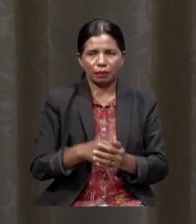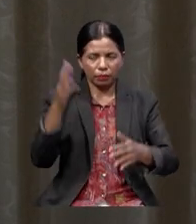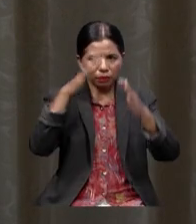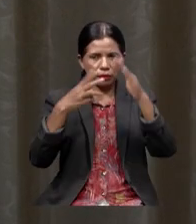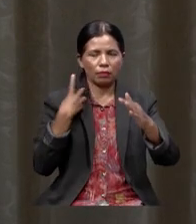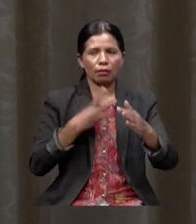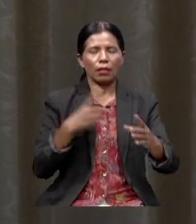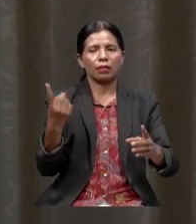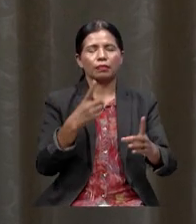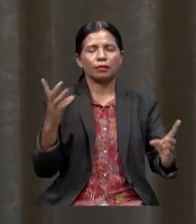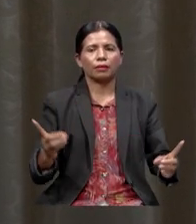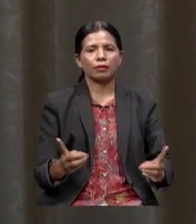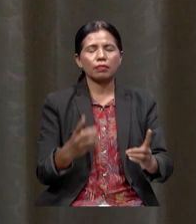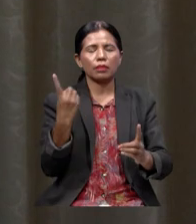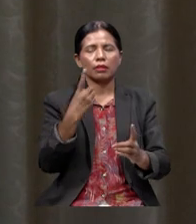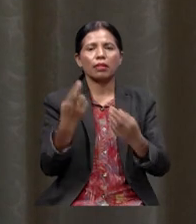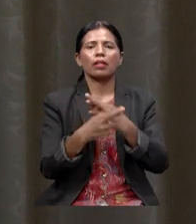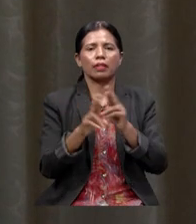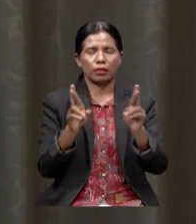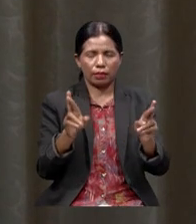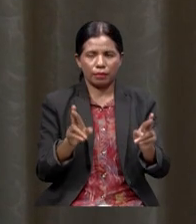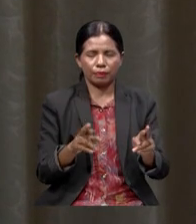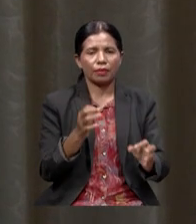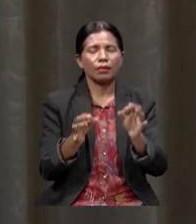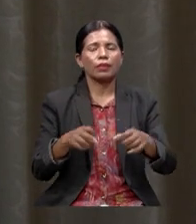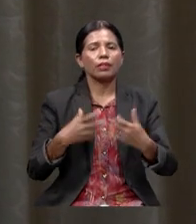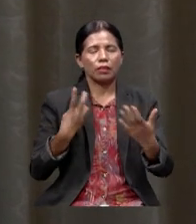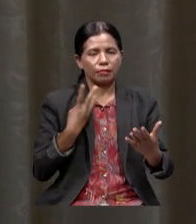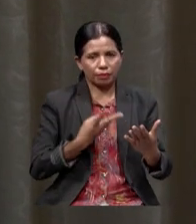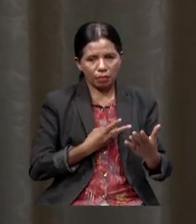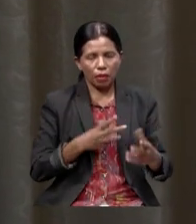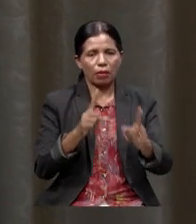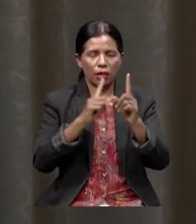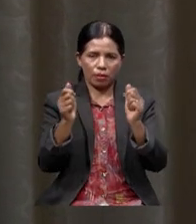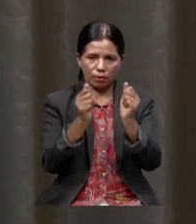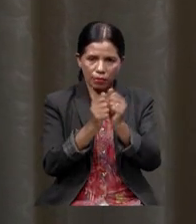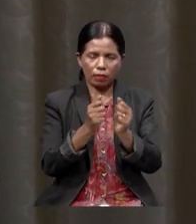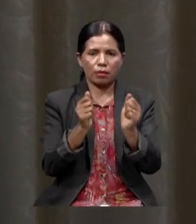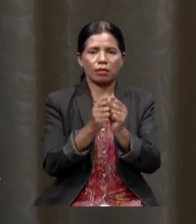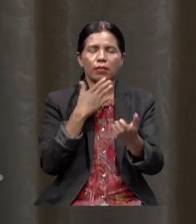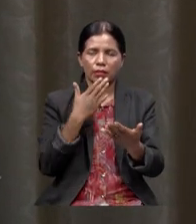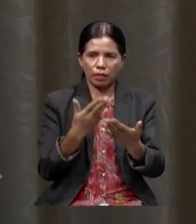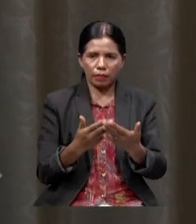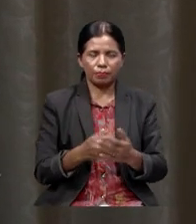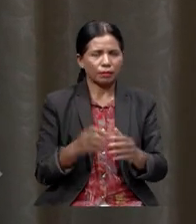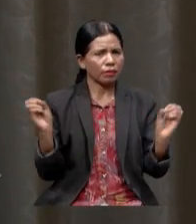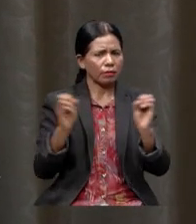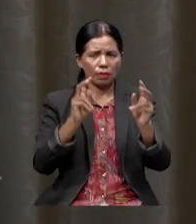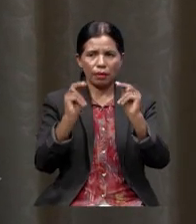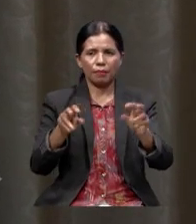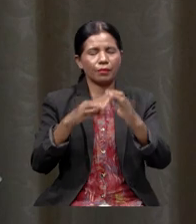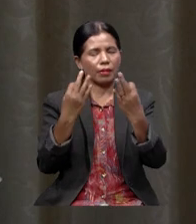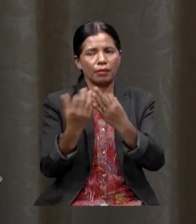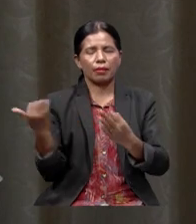amura sempre resolve rasik. Mio sa musa amura resolve rasik. At ne la persija familia